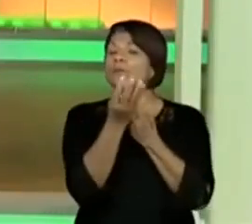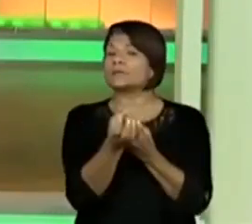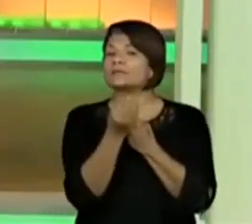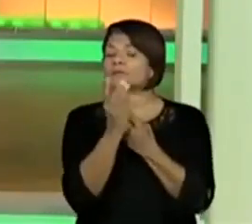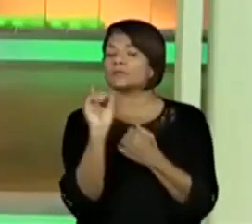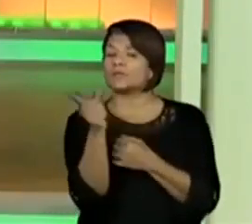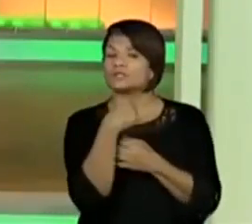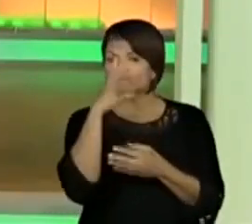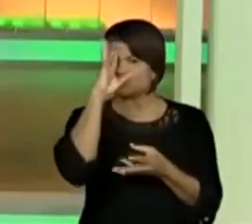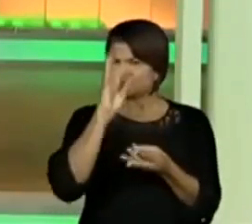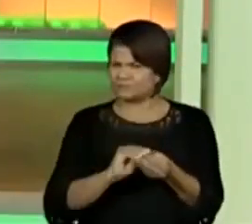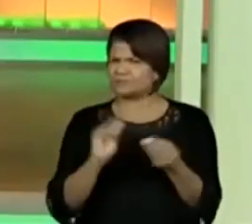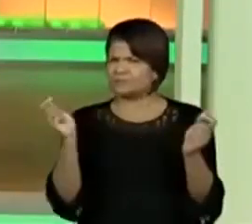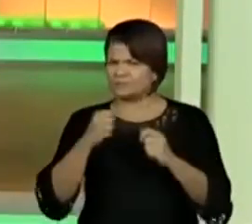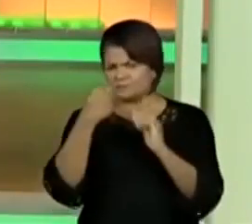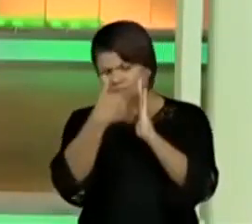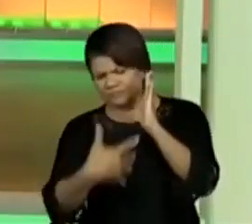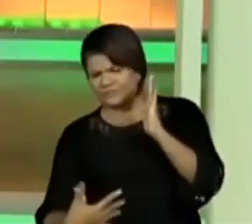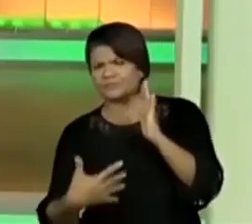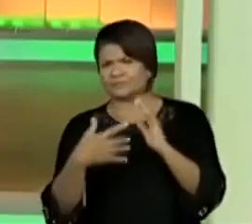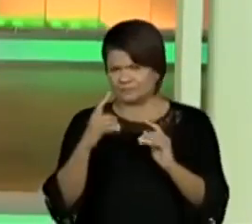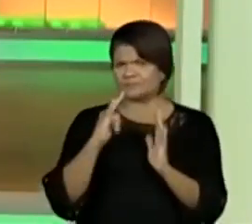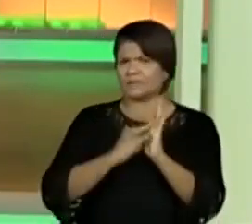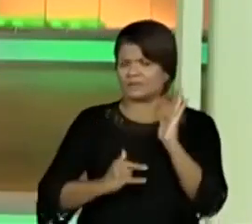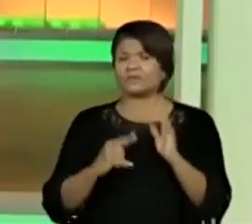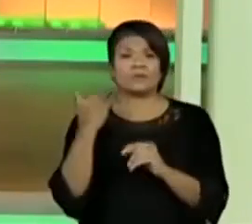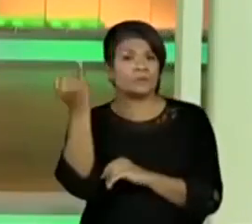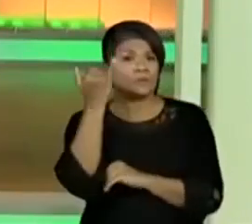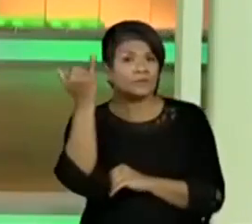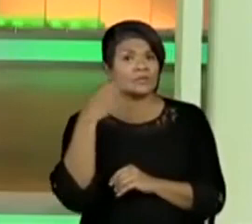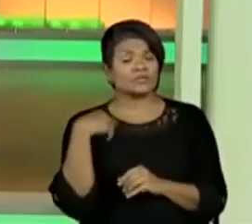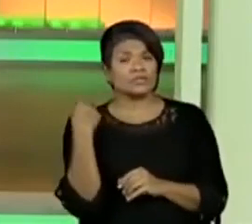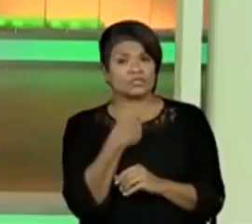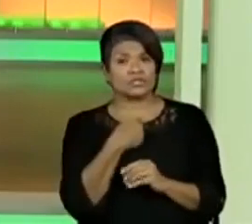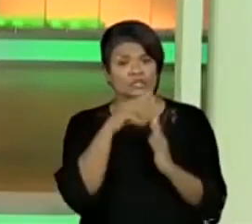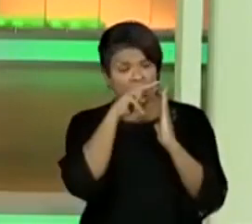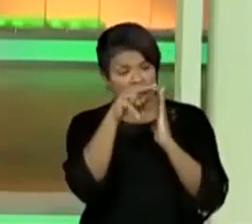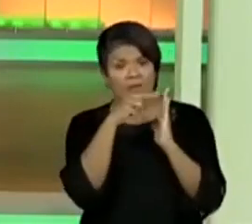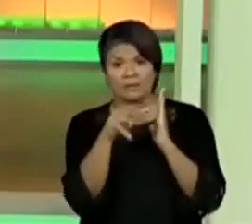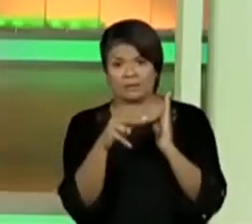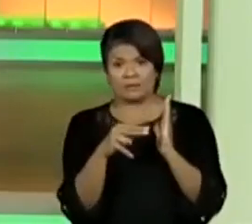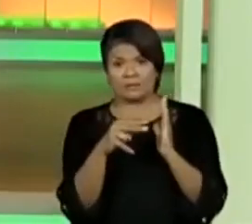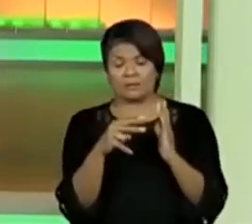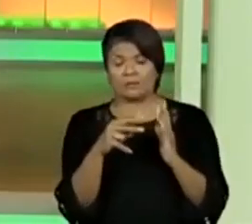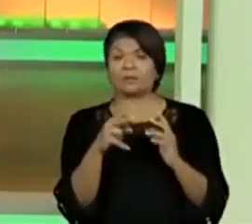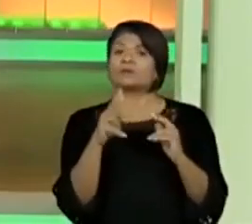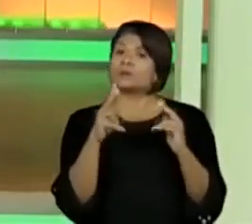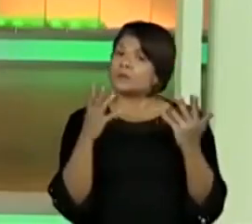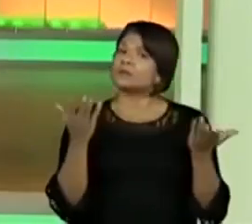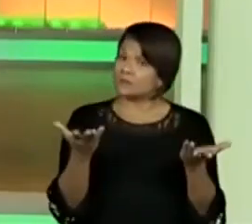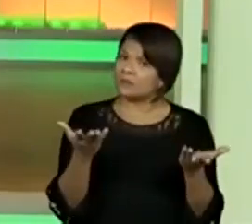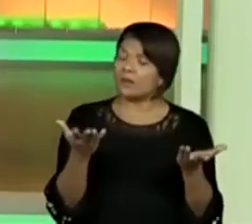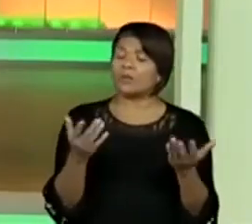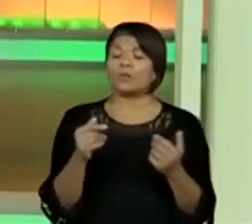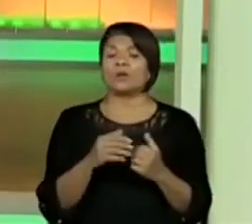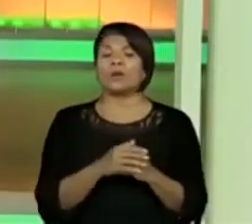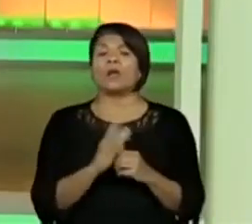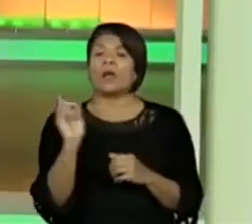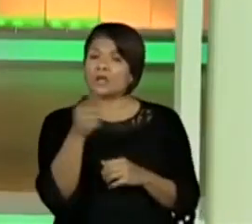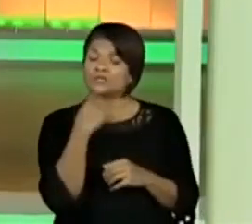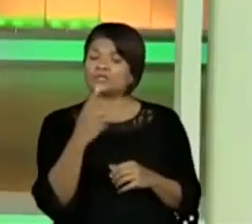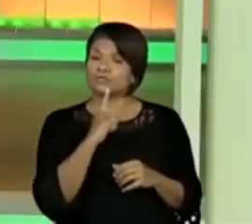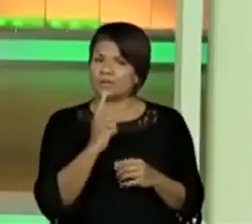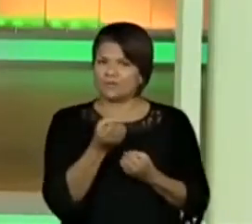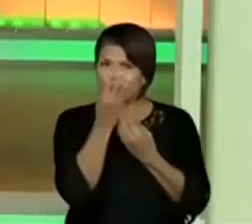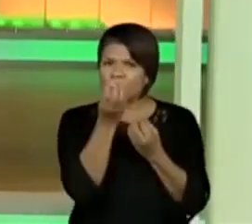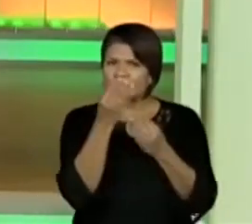recurso para utilizar. E isso é muito importante a gente ter, certo? Por isso que quando eu tenho uma informação, eu tenho